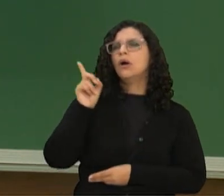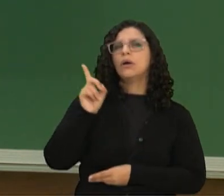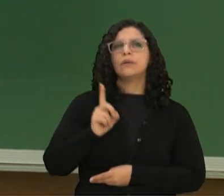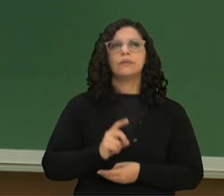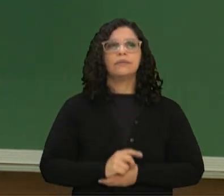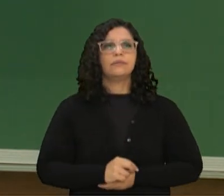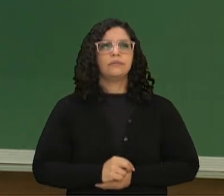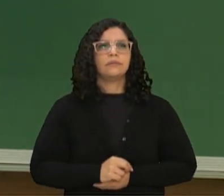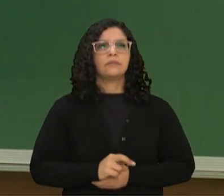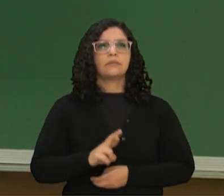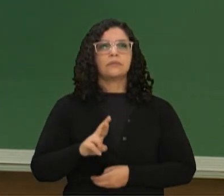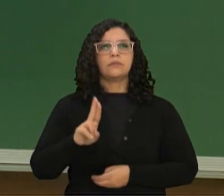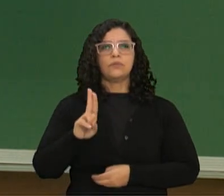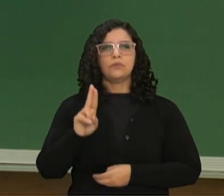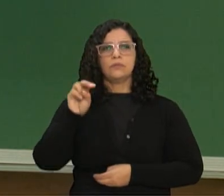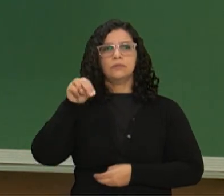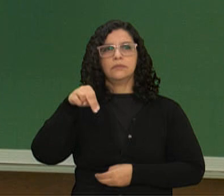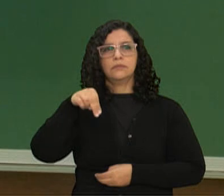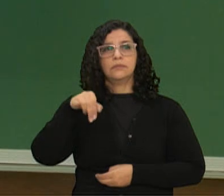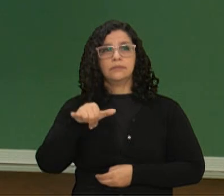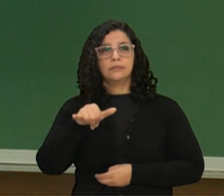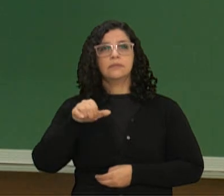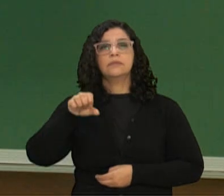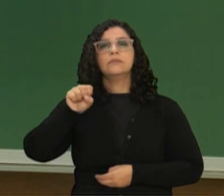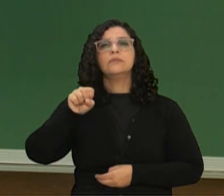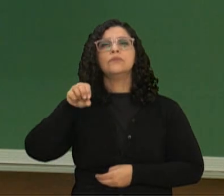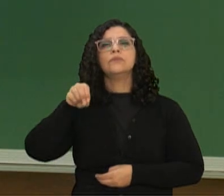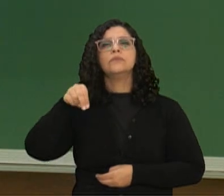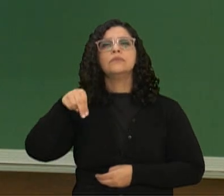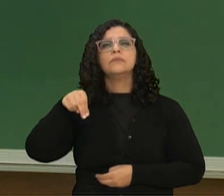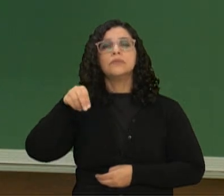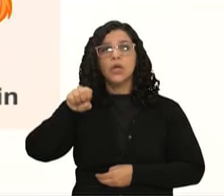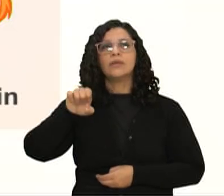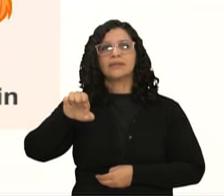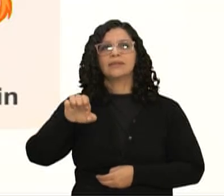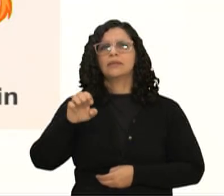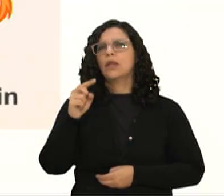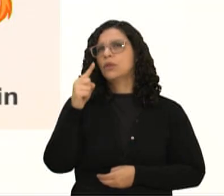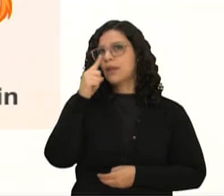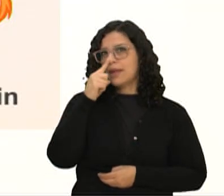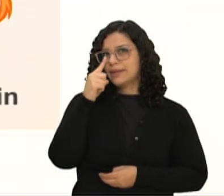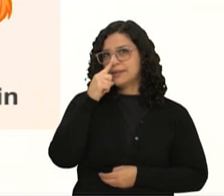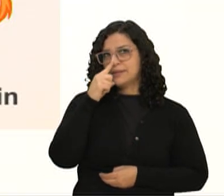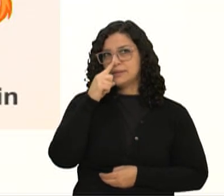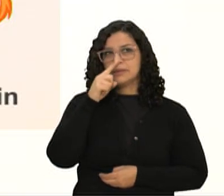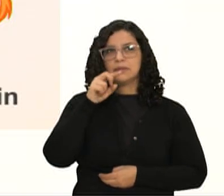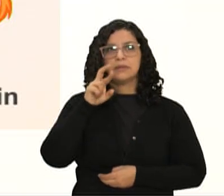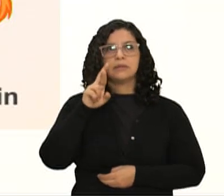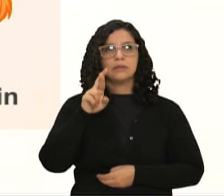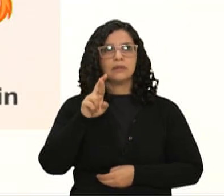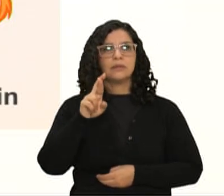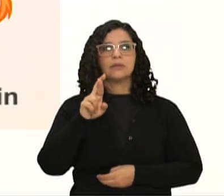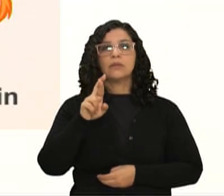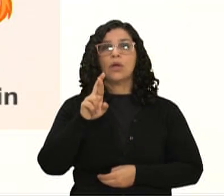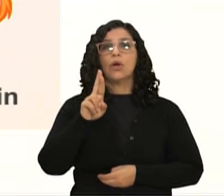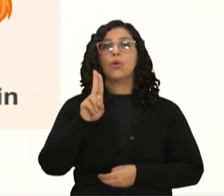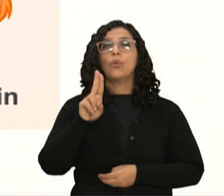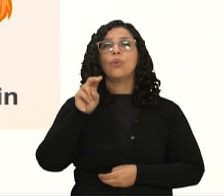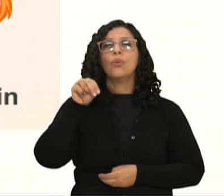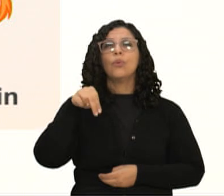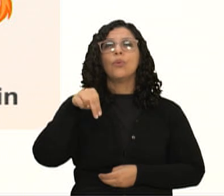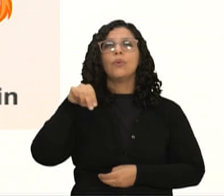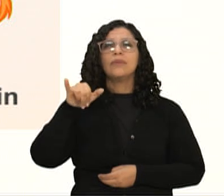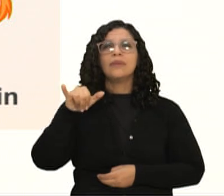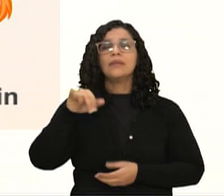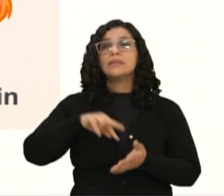ó. Runny nose. Nose é nariz. E run vem da palavrinha correr. né? Então